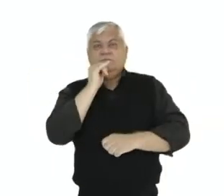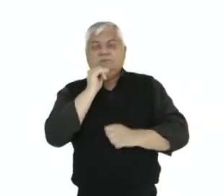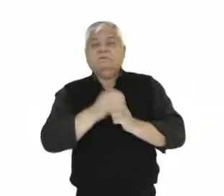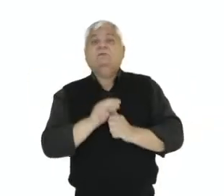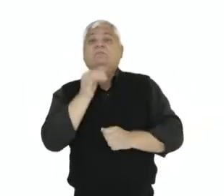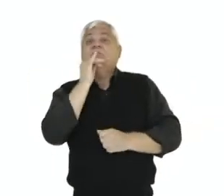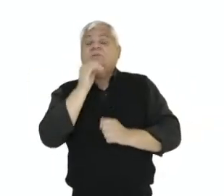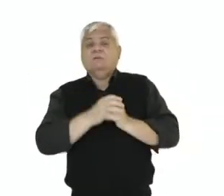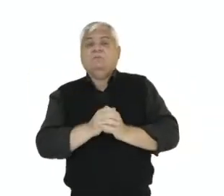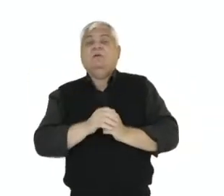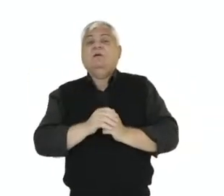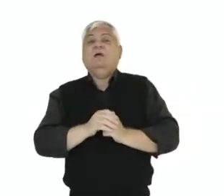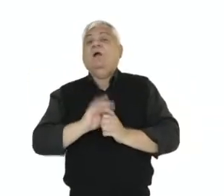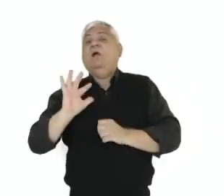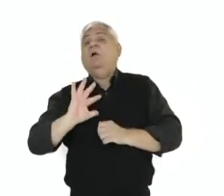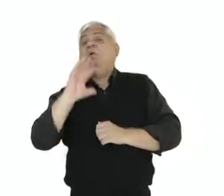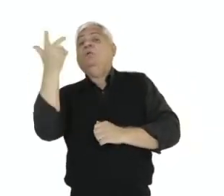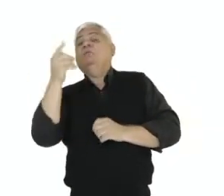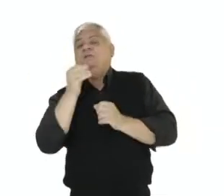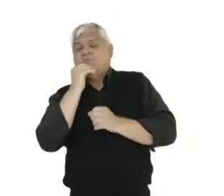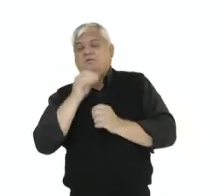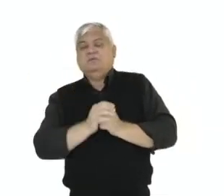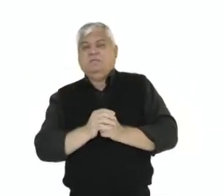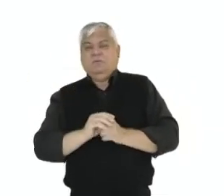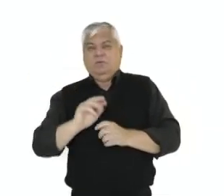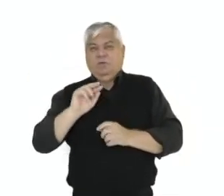fusão nuclear, onde núcleos de hidrogênio